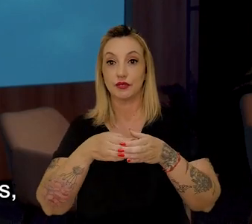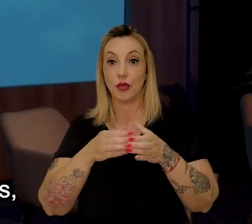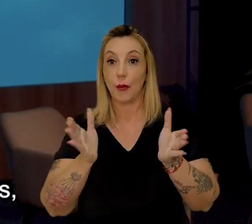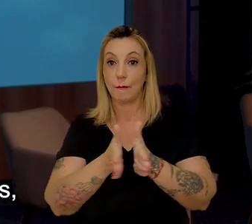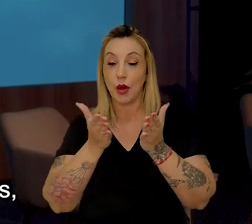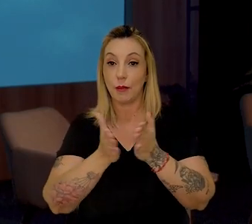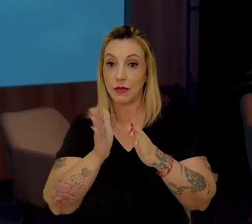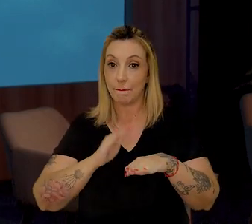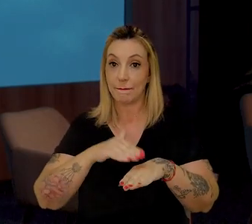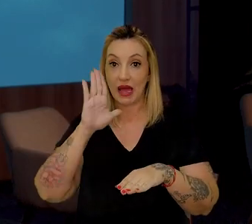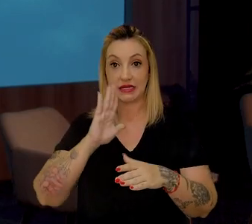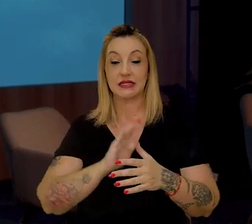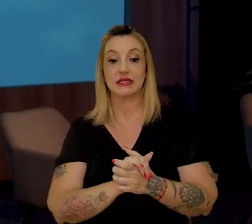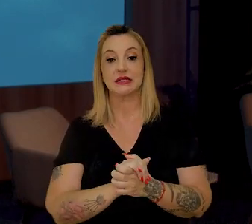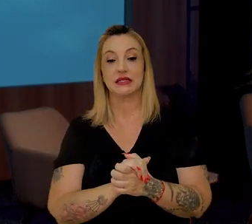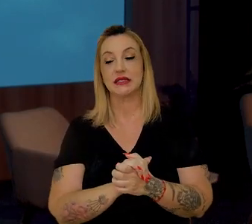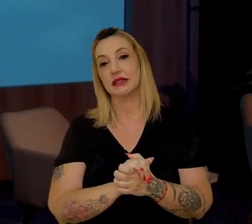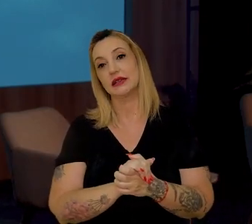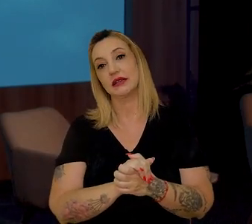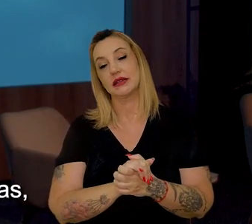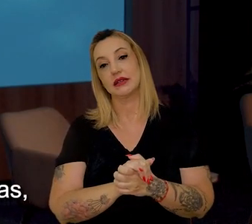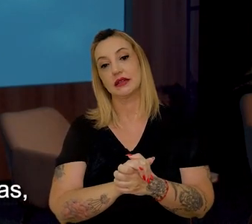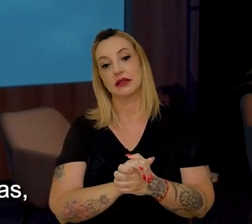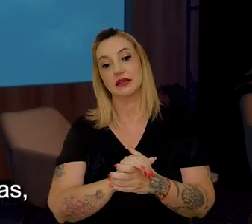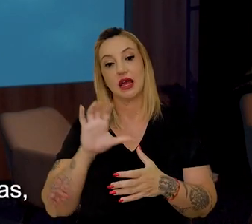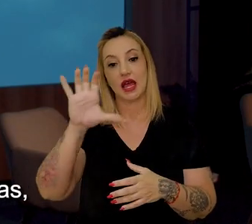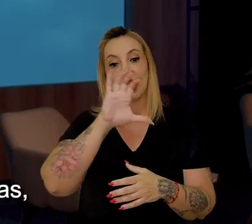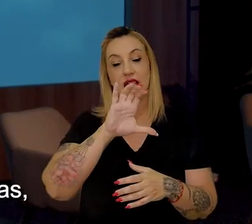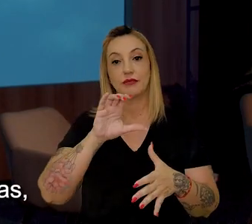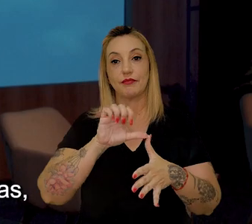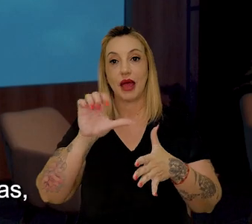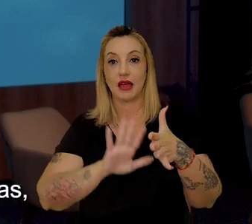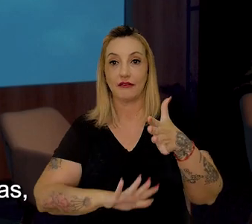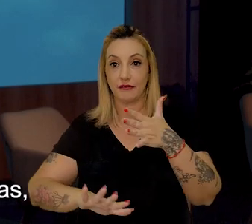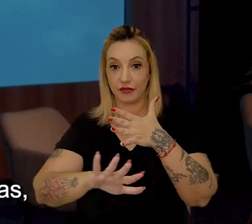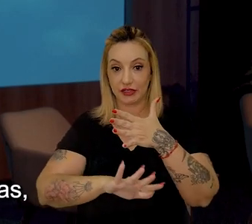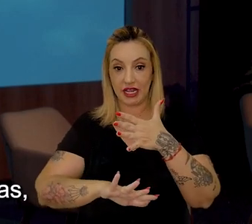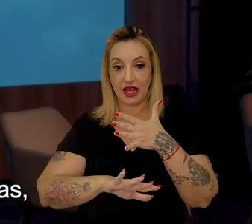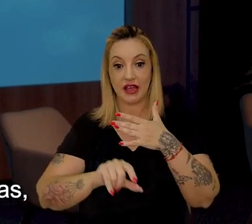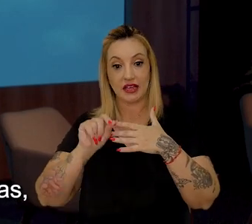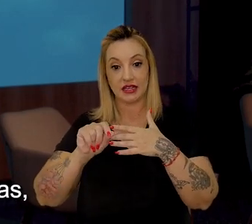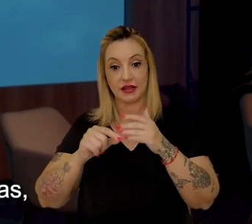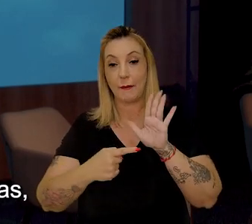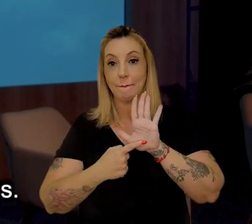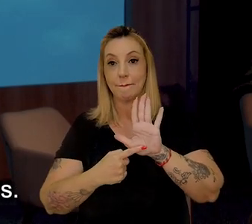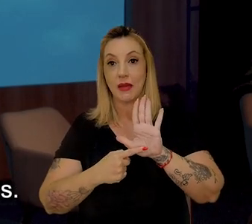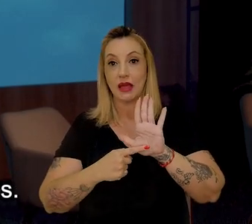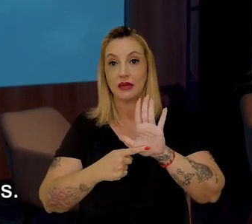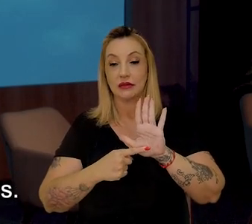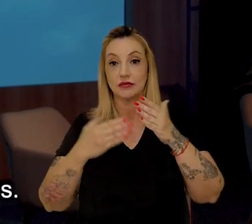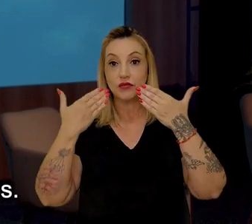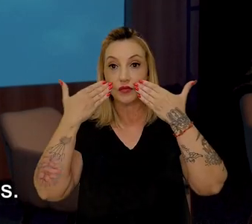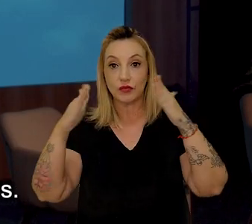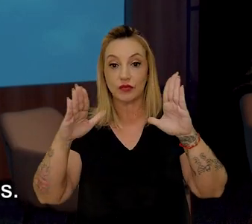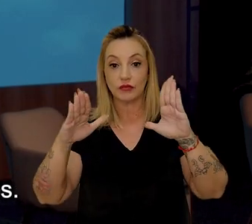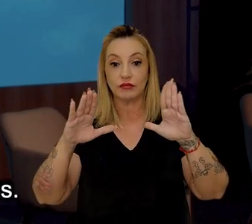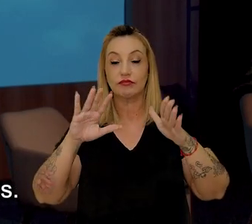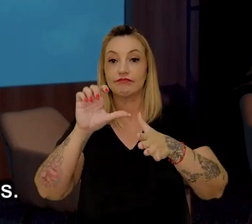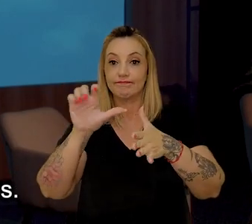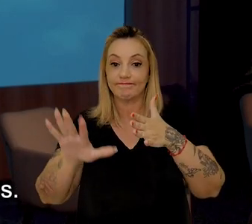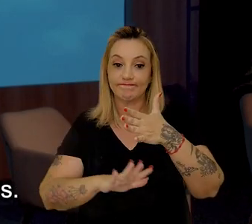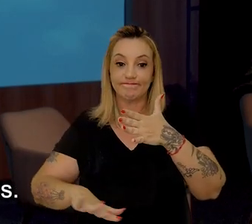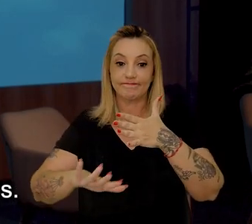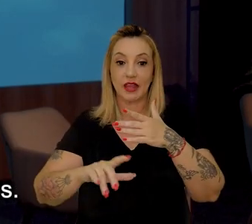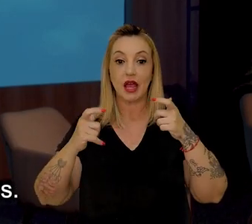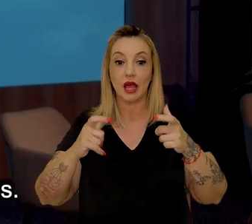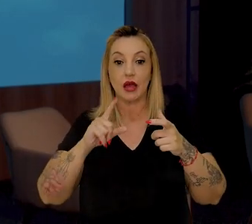mais pobres os os as regiões mais vulneráveis né são aquelas que estão mais expostas são mais vulneráveis e aonde